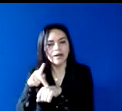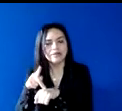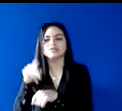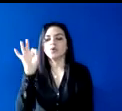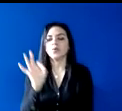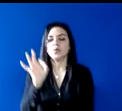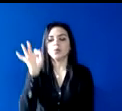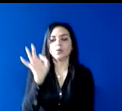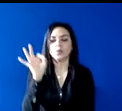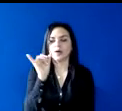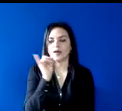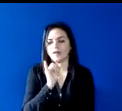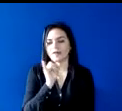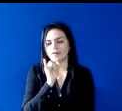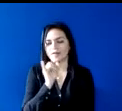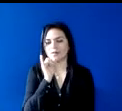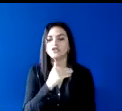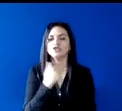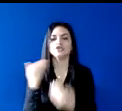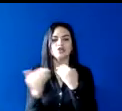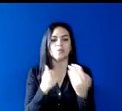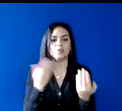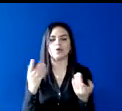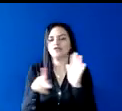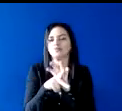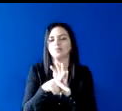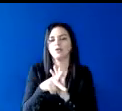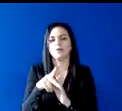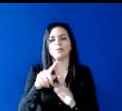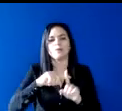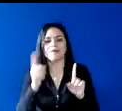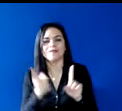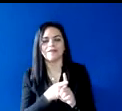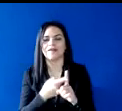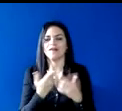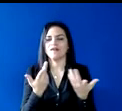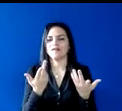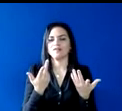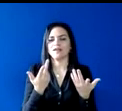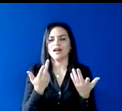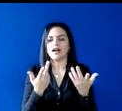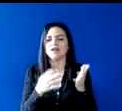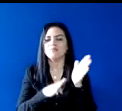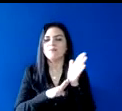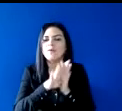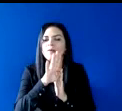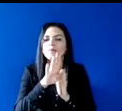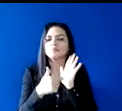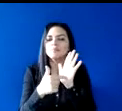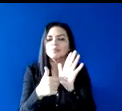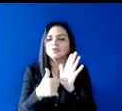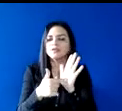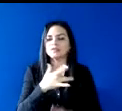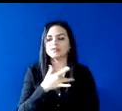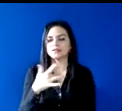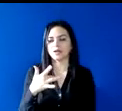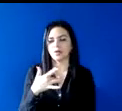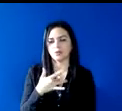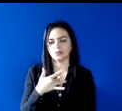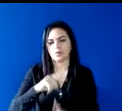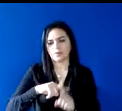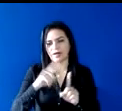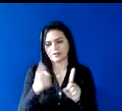né, de morte materna, os desfechos, ou seja, os indicadores de saúde materna